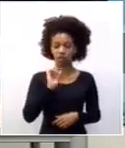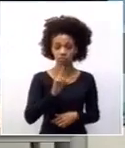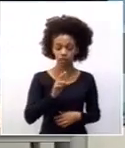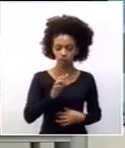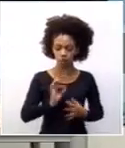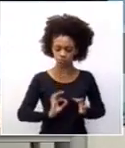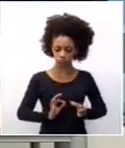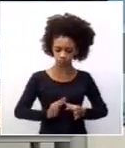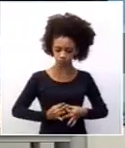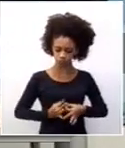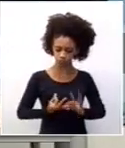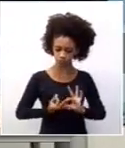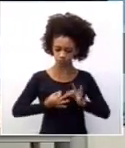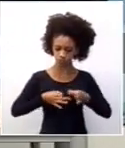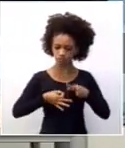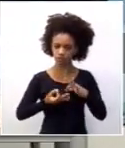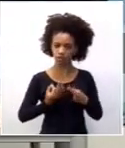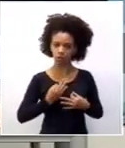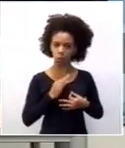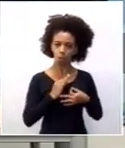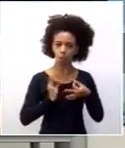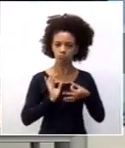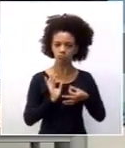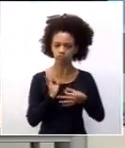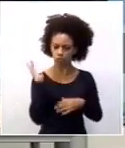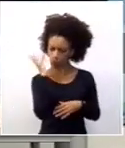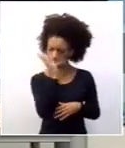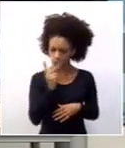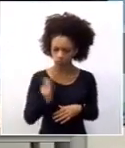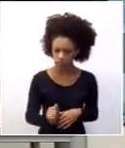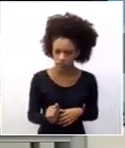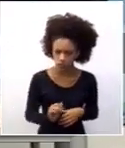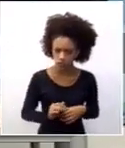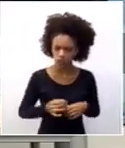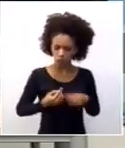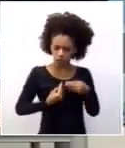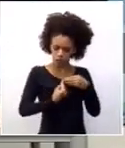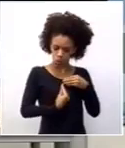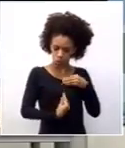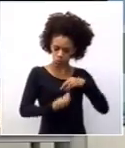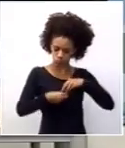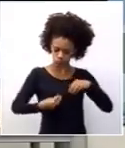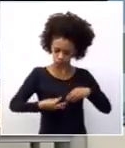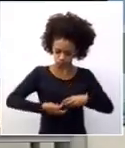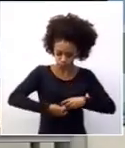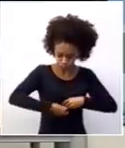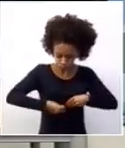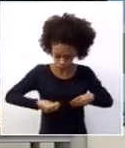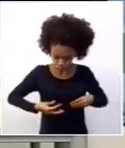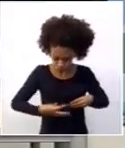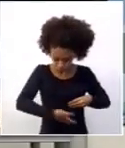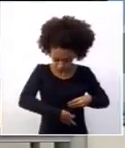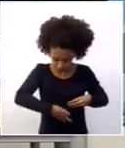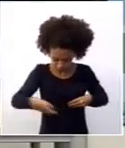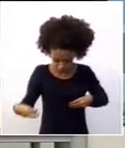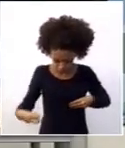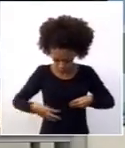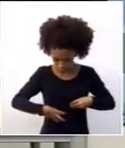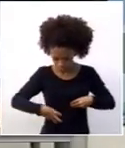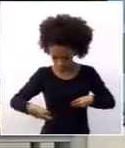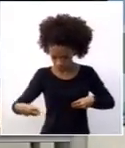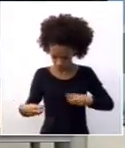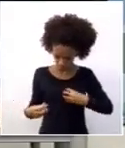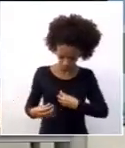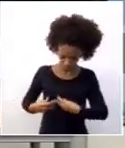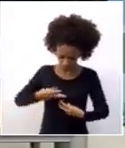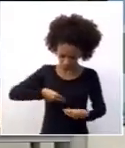órgãos sem estragar, né? Sem danificar o corpo do faraó. Então eles vão retirar os órgãos e assim eles vão passar aquela parte das